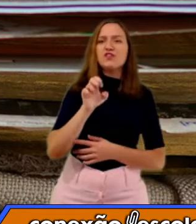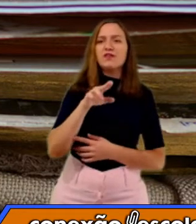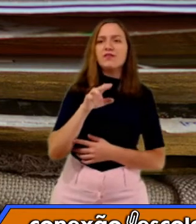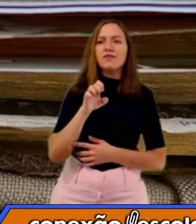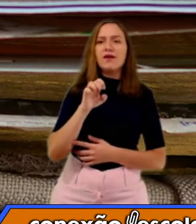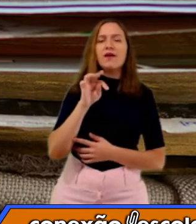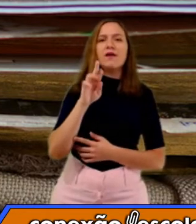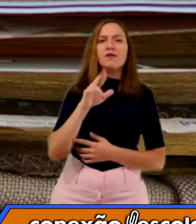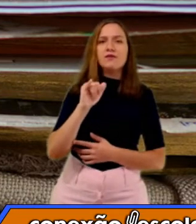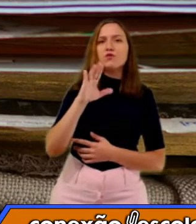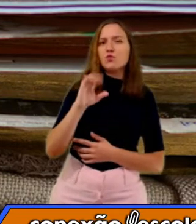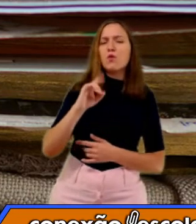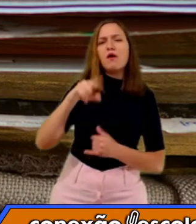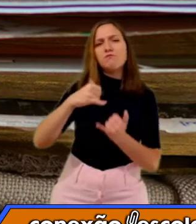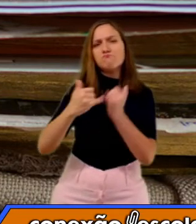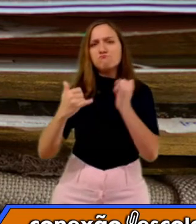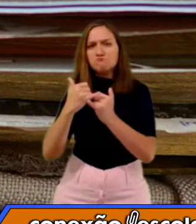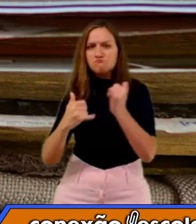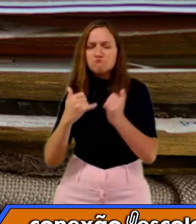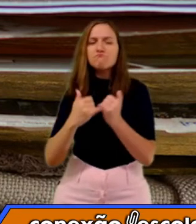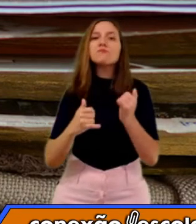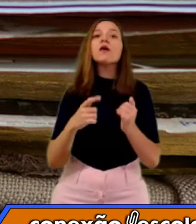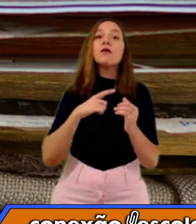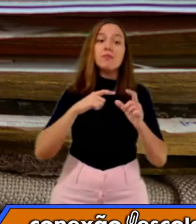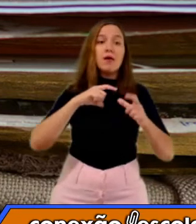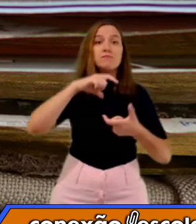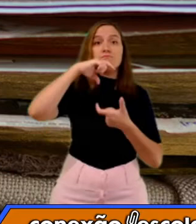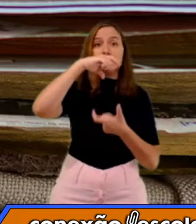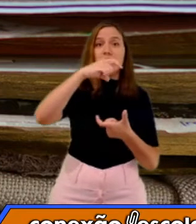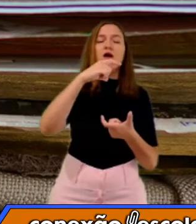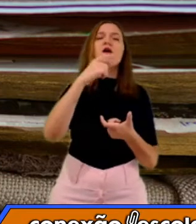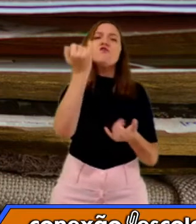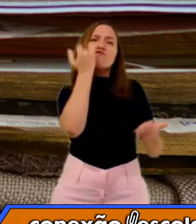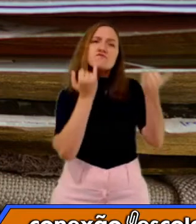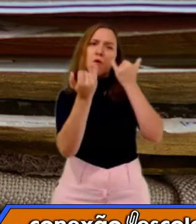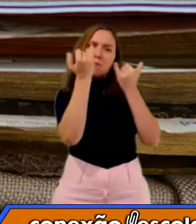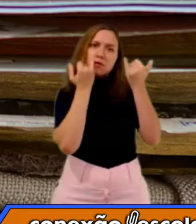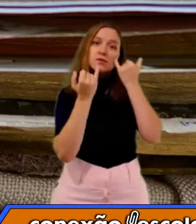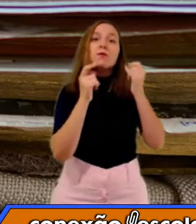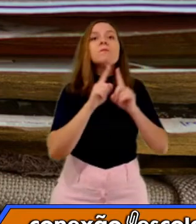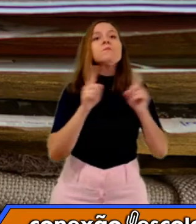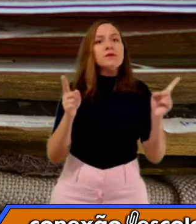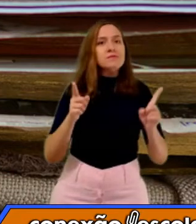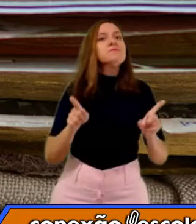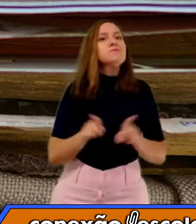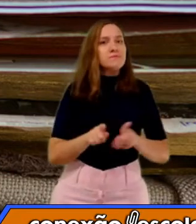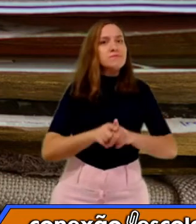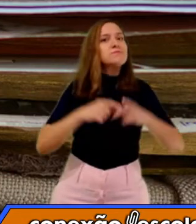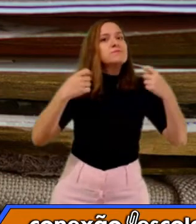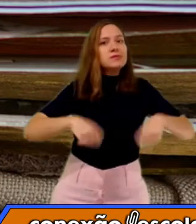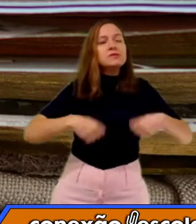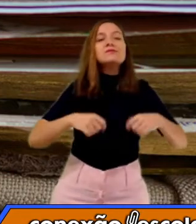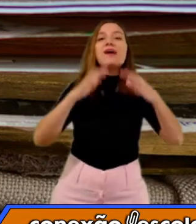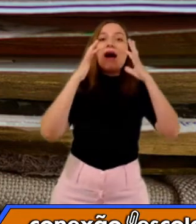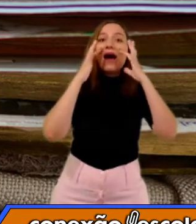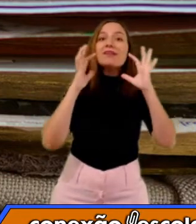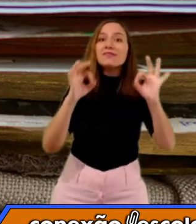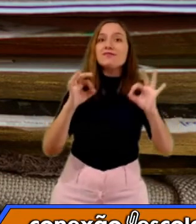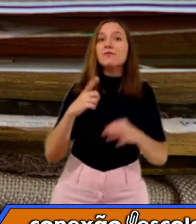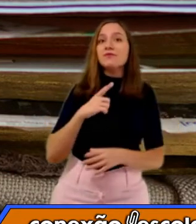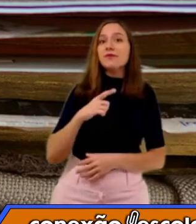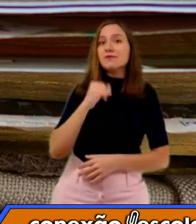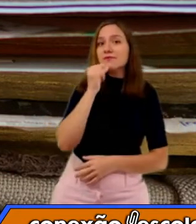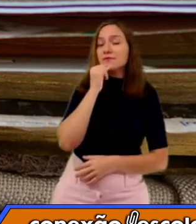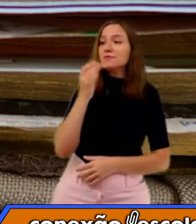passa algumas informações, mas nós precisamos também de observar que nós temos uma bula.